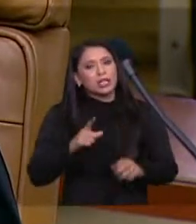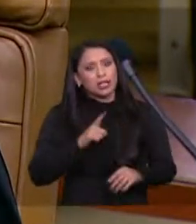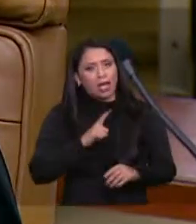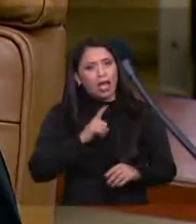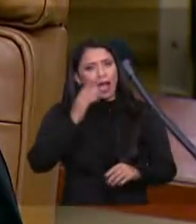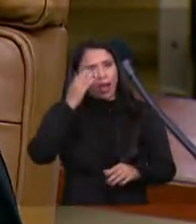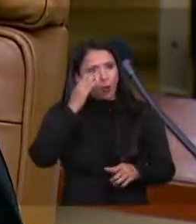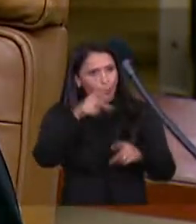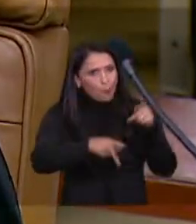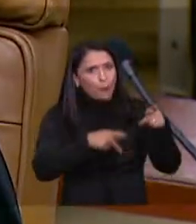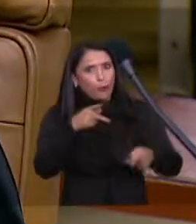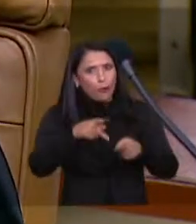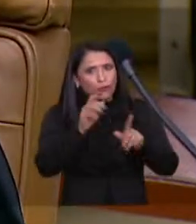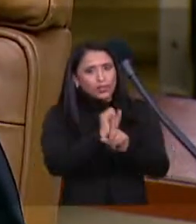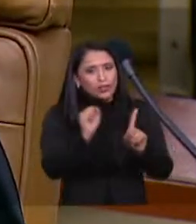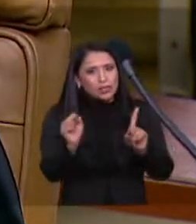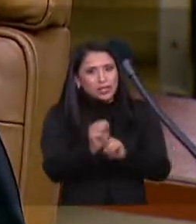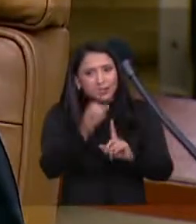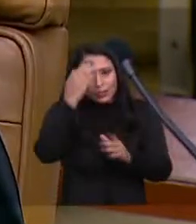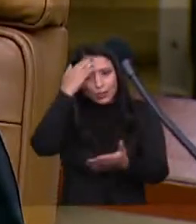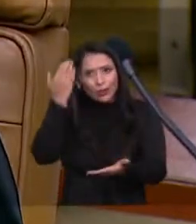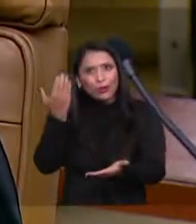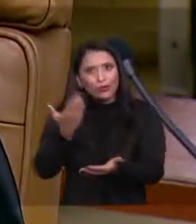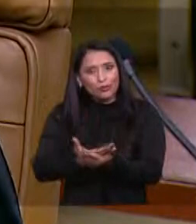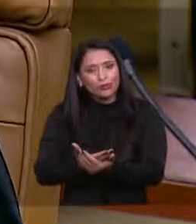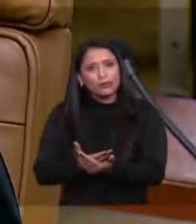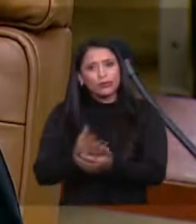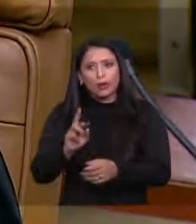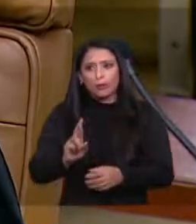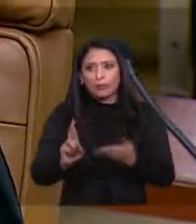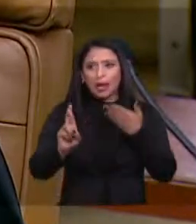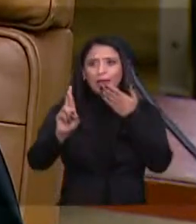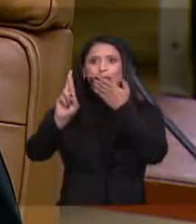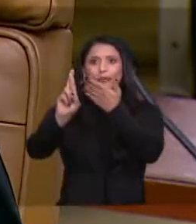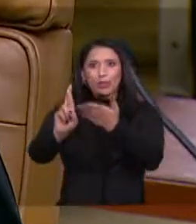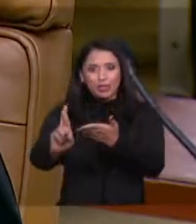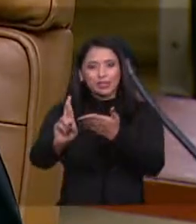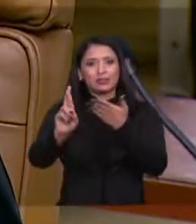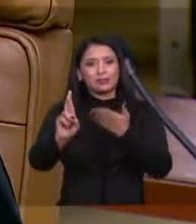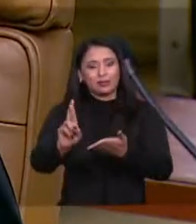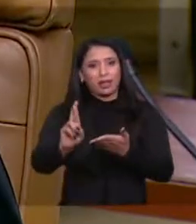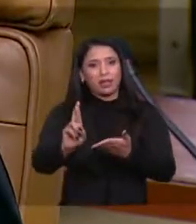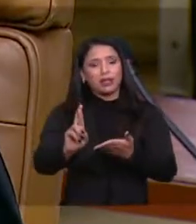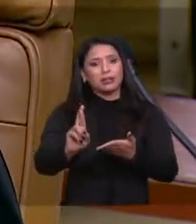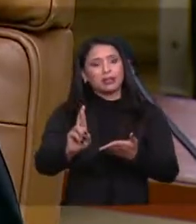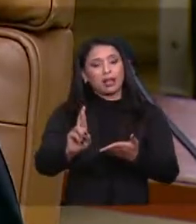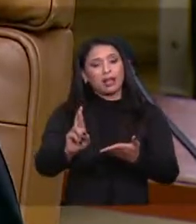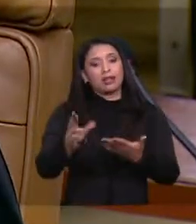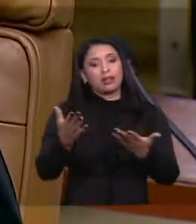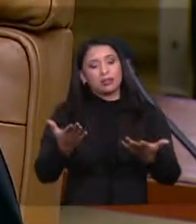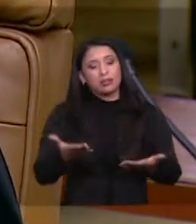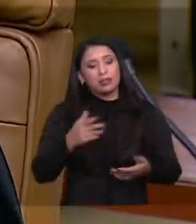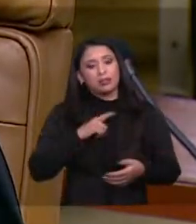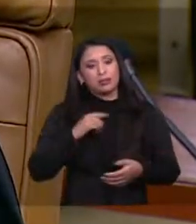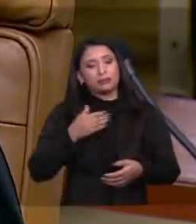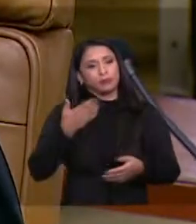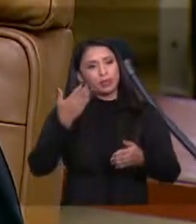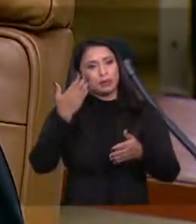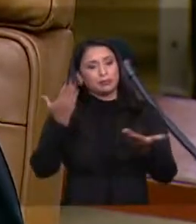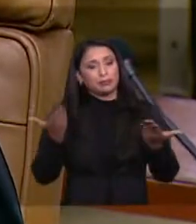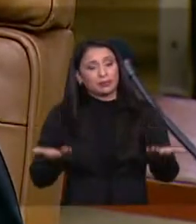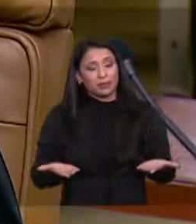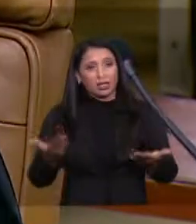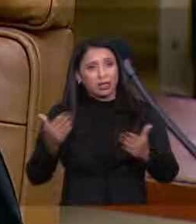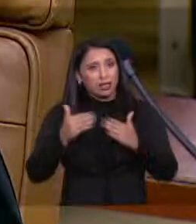depositário da confiança Popular para o exercício do poder em seja juiz de reprovação muito mais